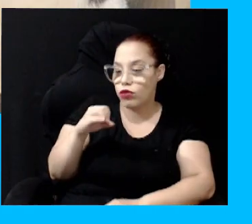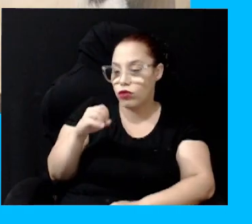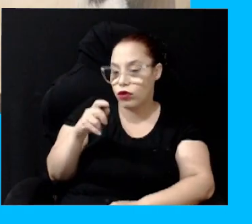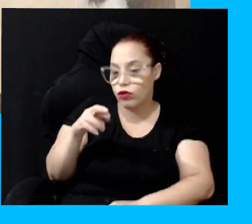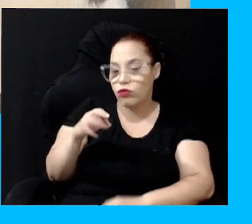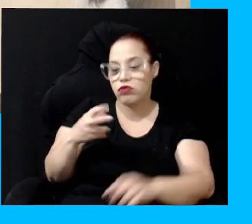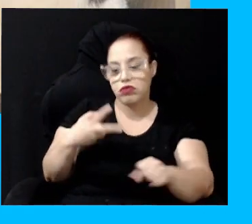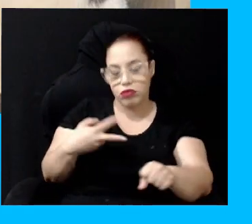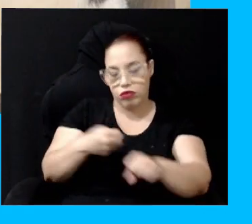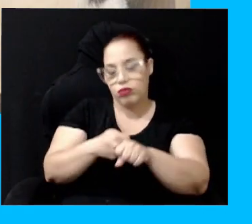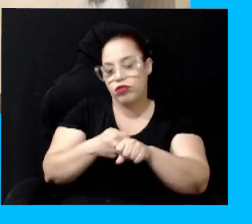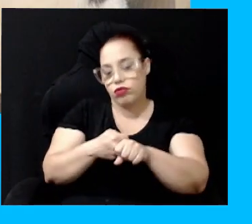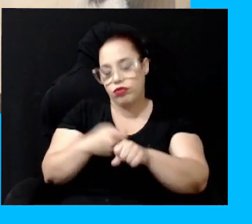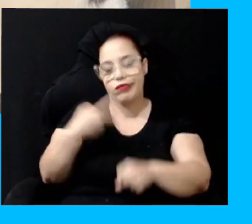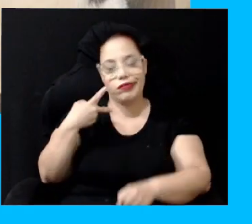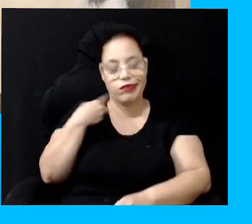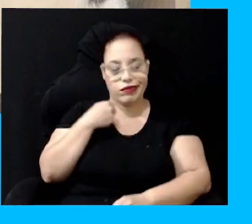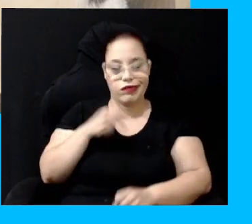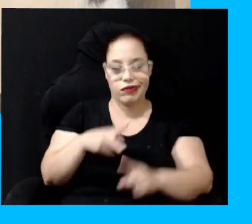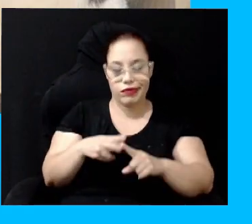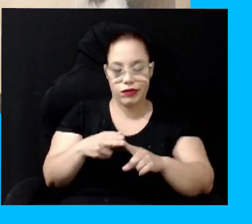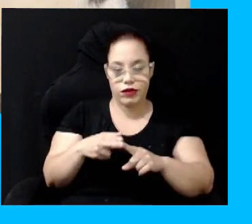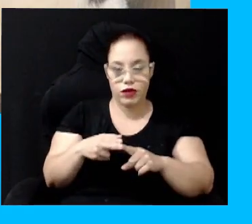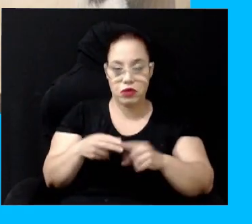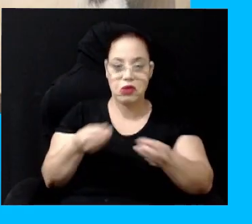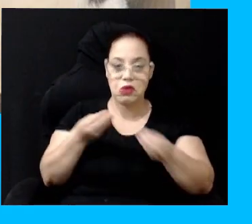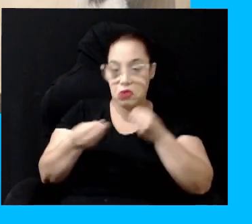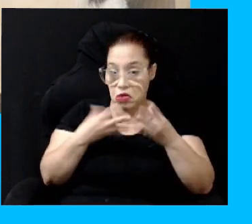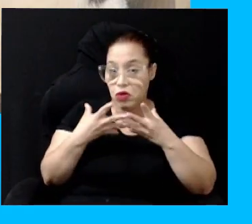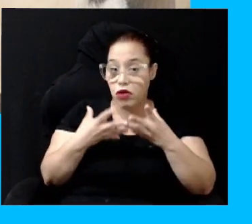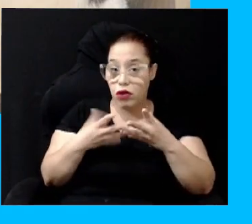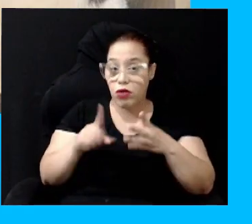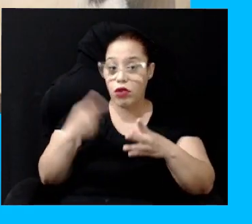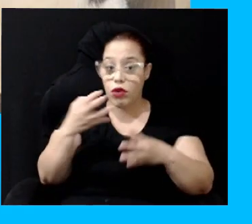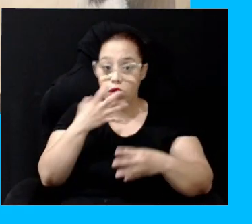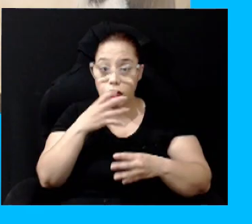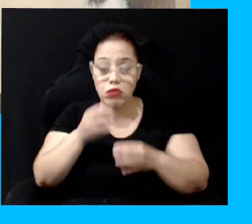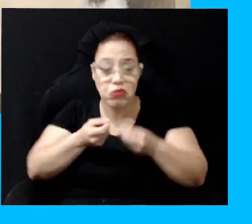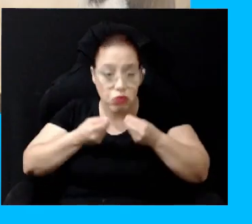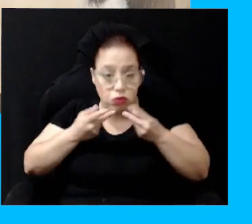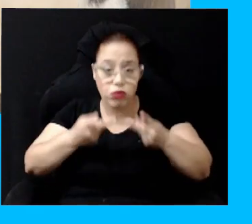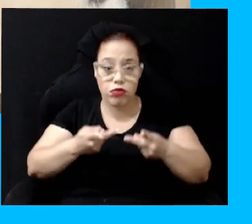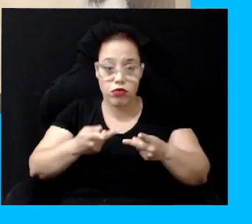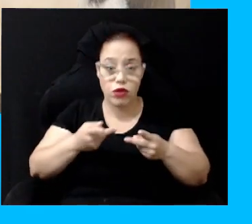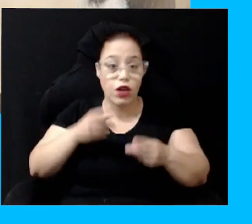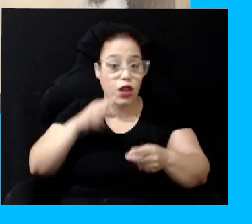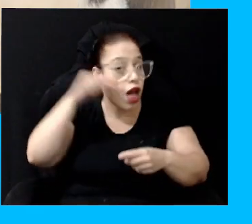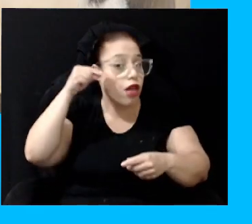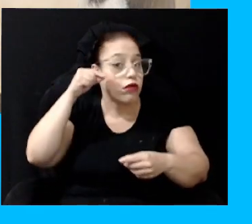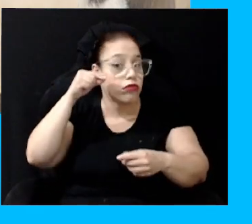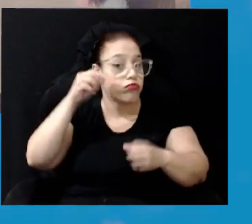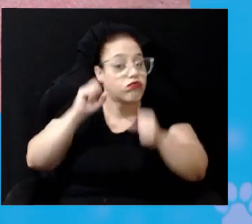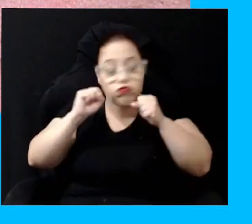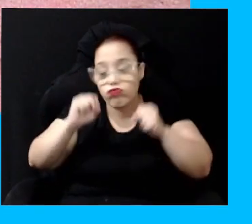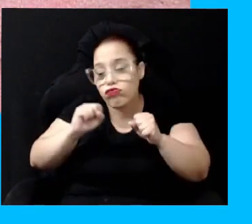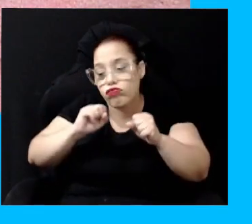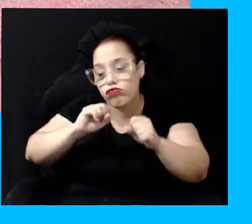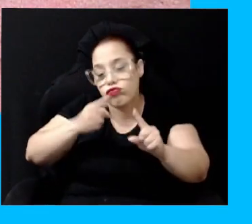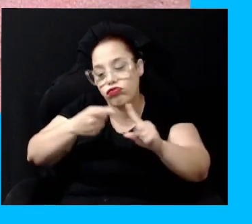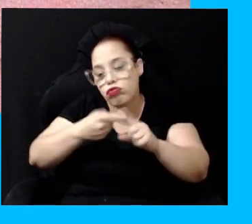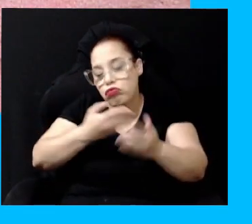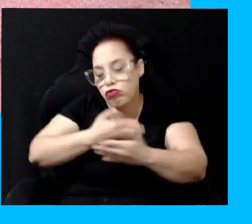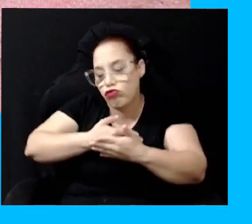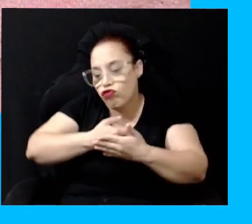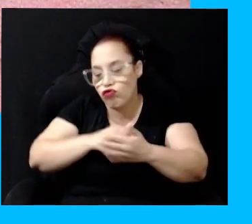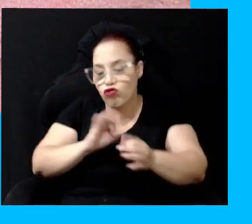vacinado e castrado. Ele convive muito bem com outros animais, inclusive gatos, e pode ser um ótimo companheiro. E olha a